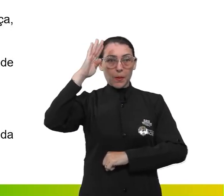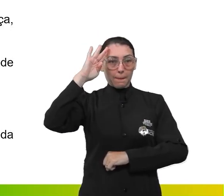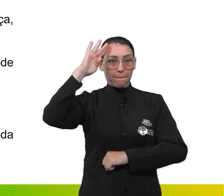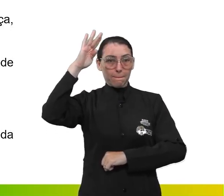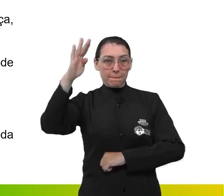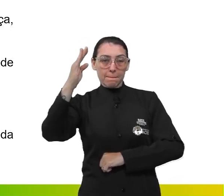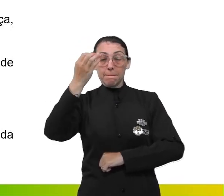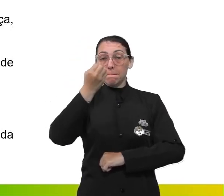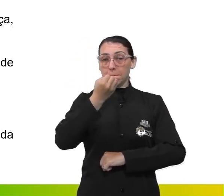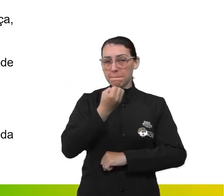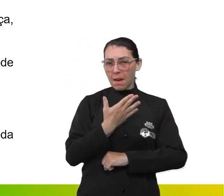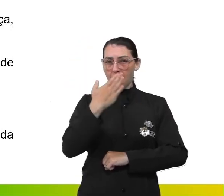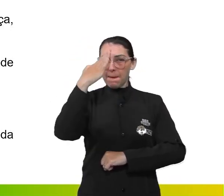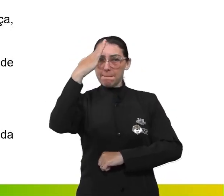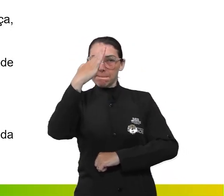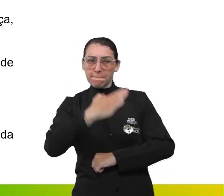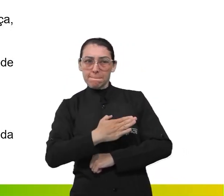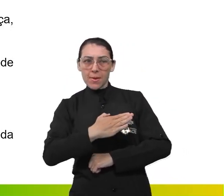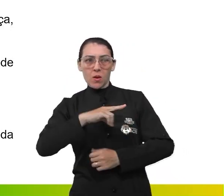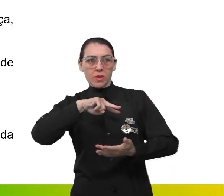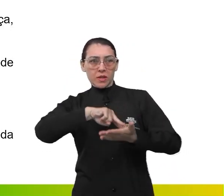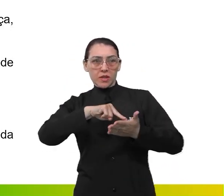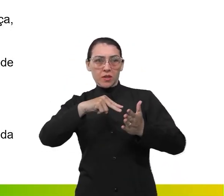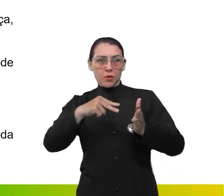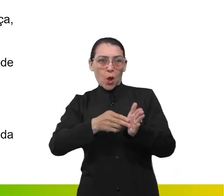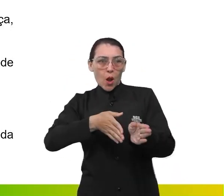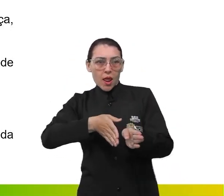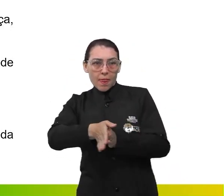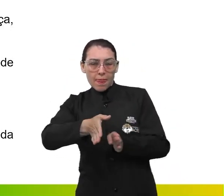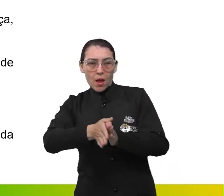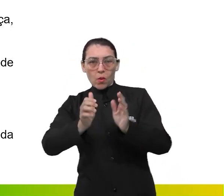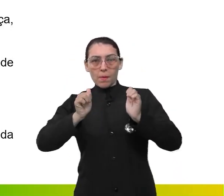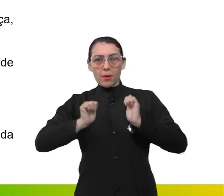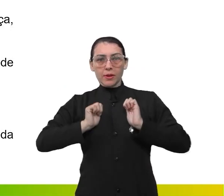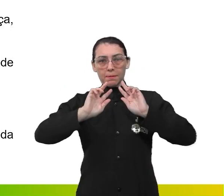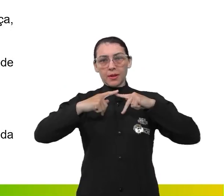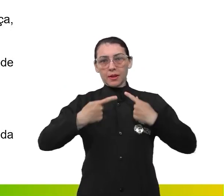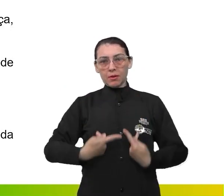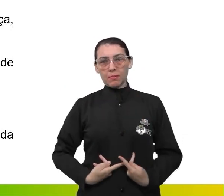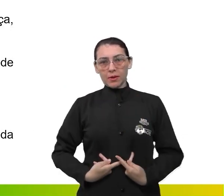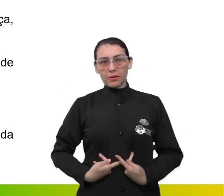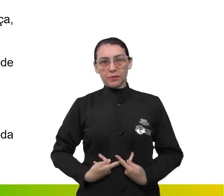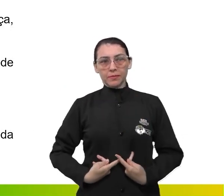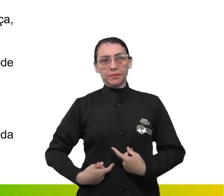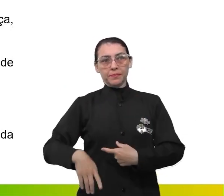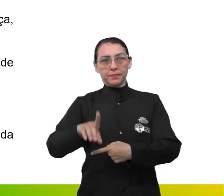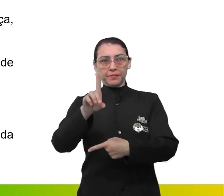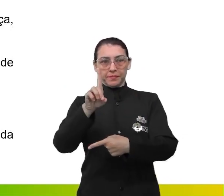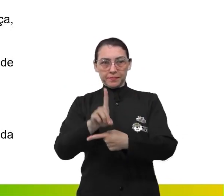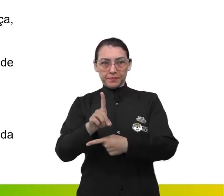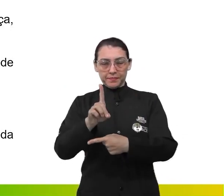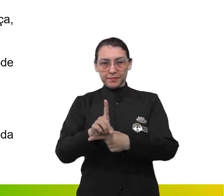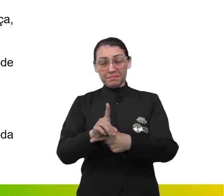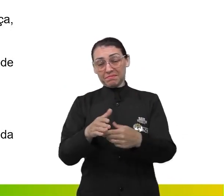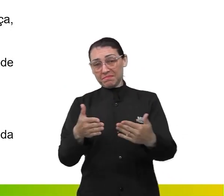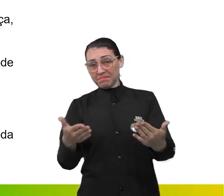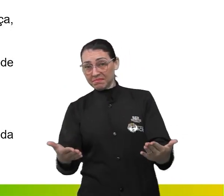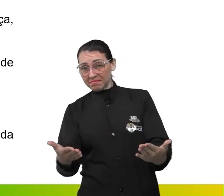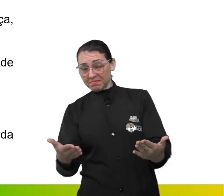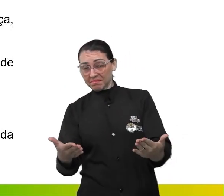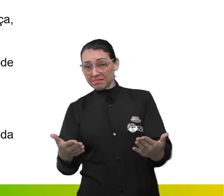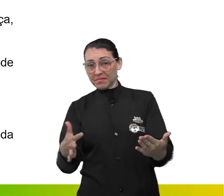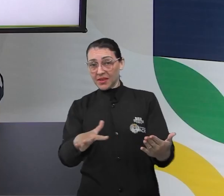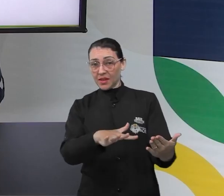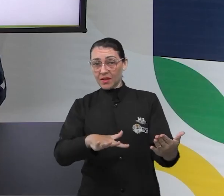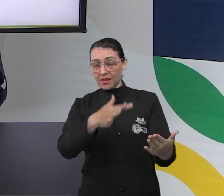filosofia que trata dos princípios do bem e do mal no sentido de orientar o comportamento humano. pessoal, isso aqui é uma área